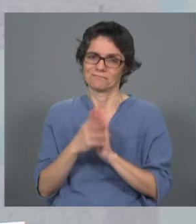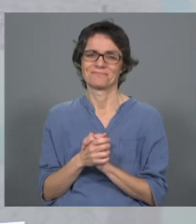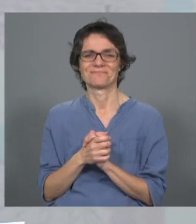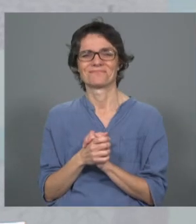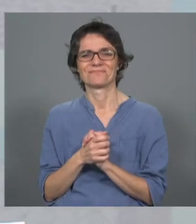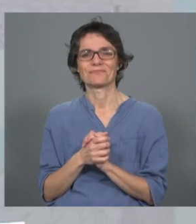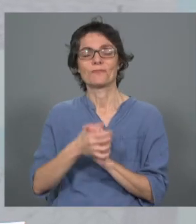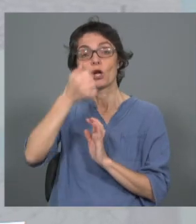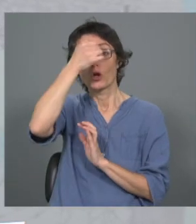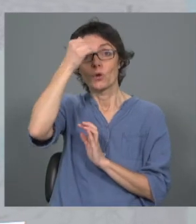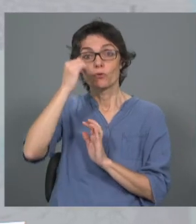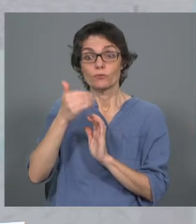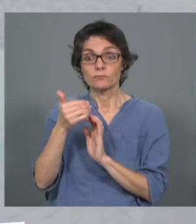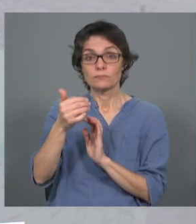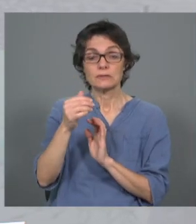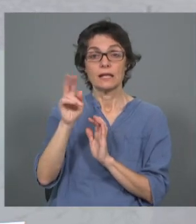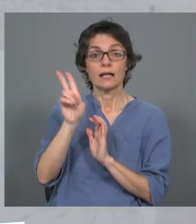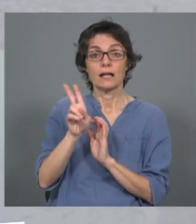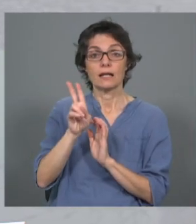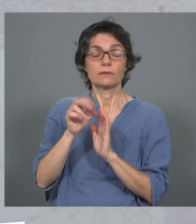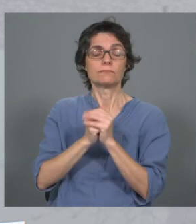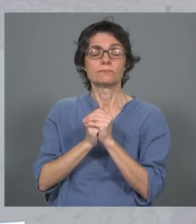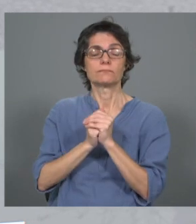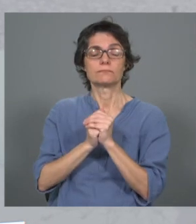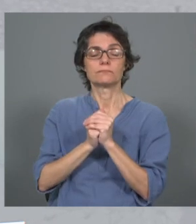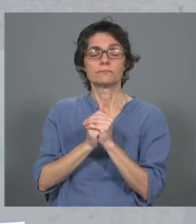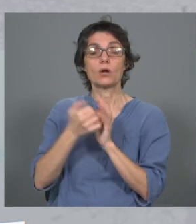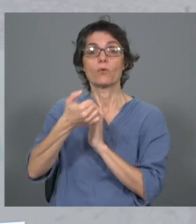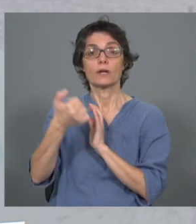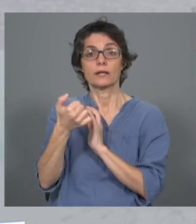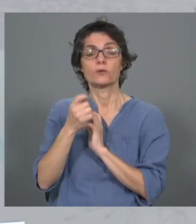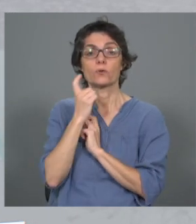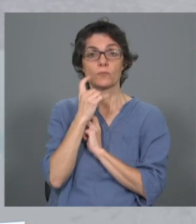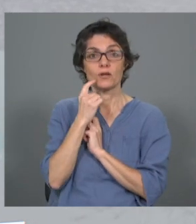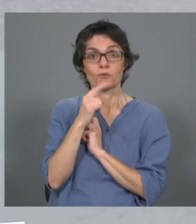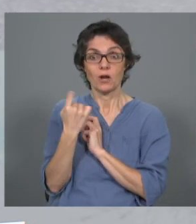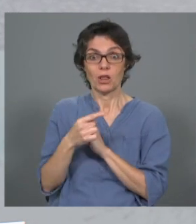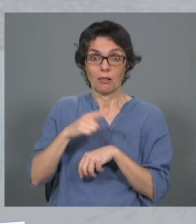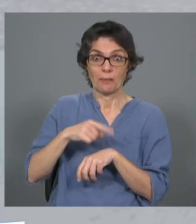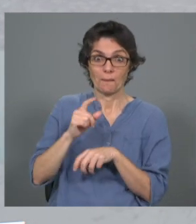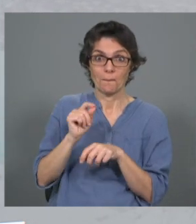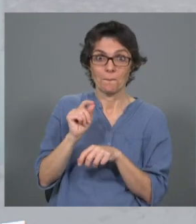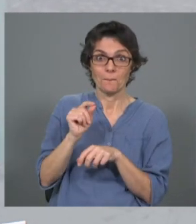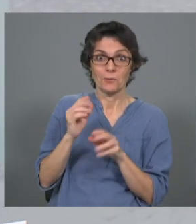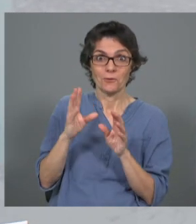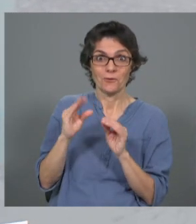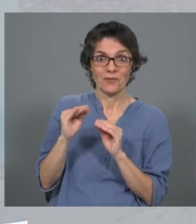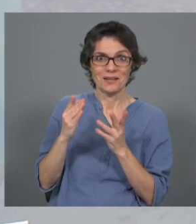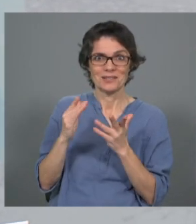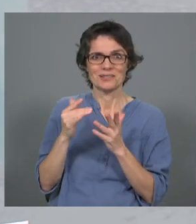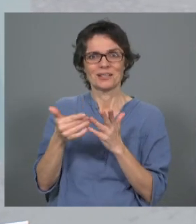domingo, é o 5º domingo da Páscoa e nós temos 10 minutos para também dar